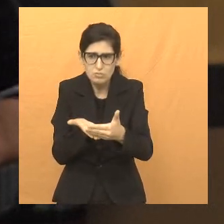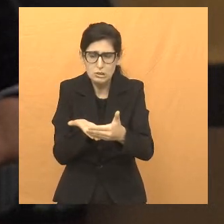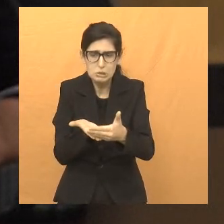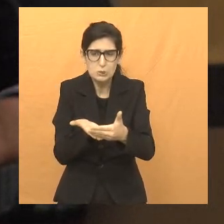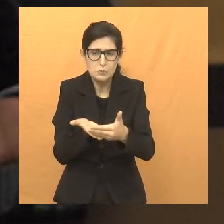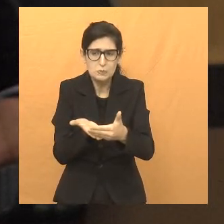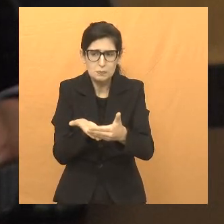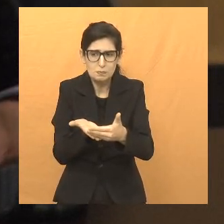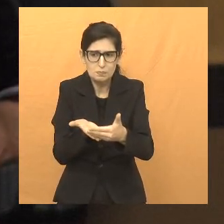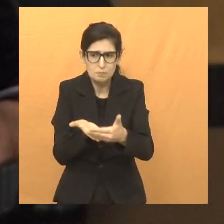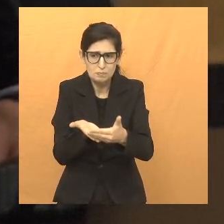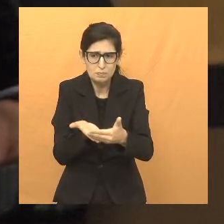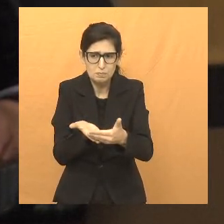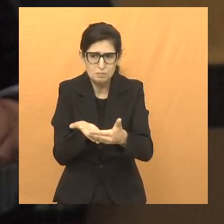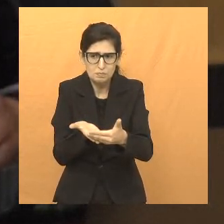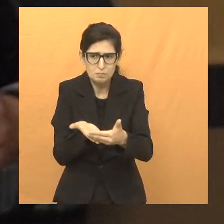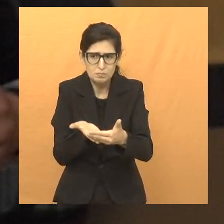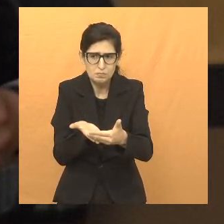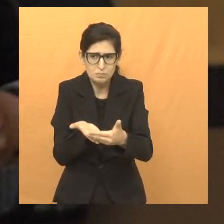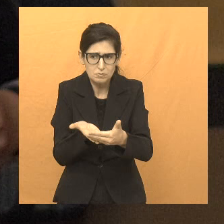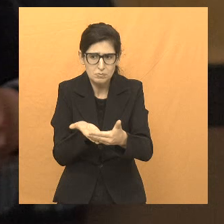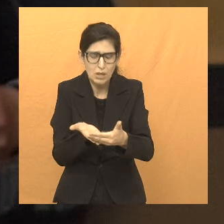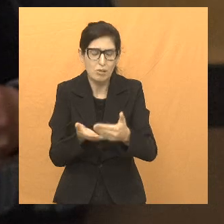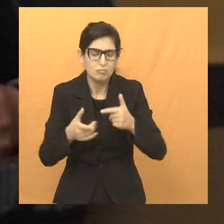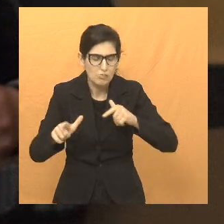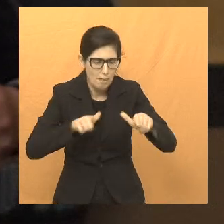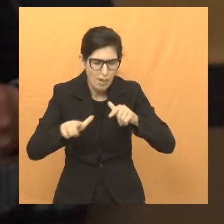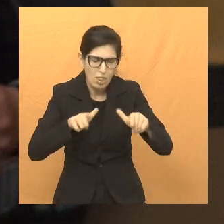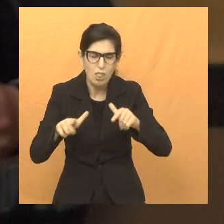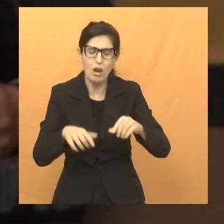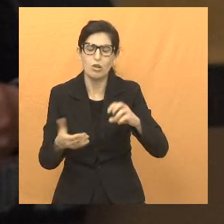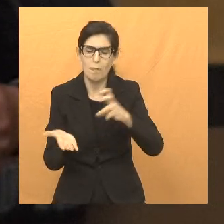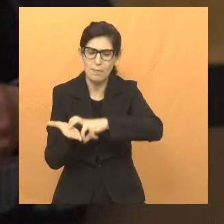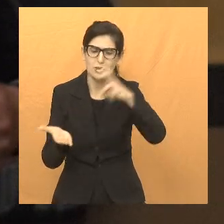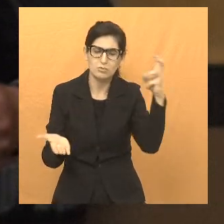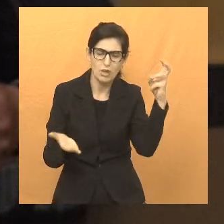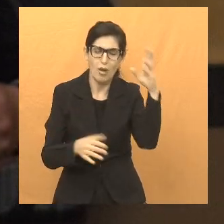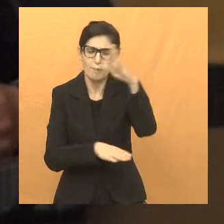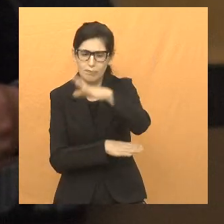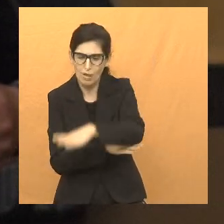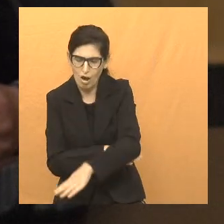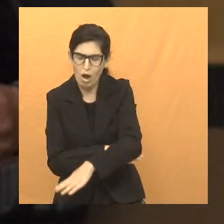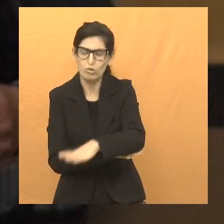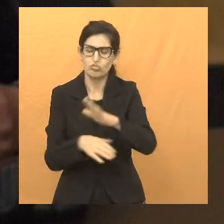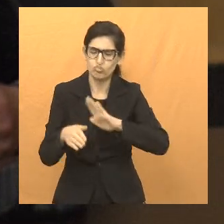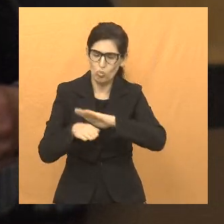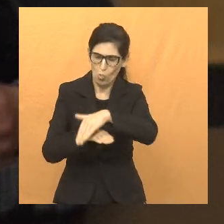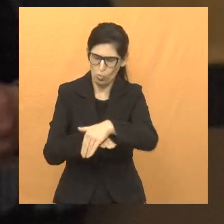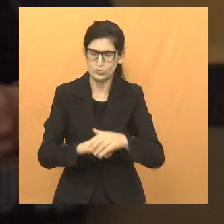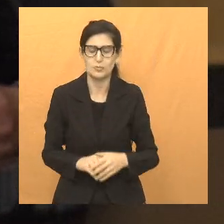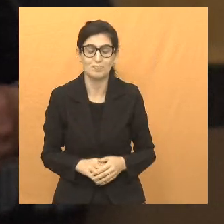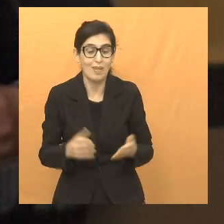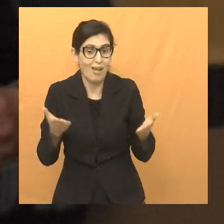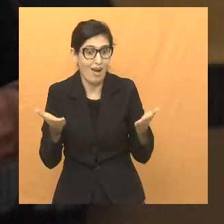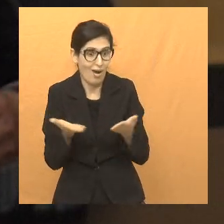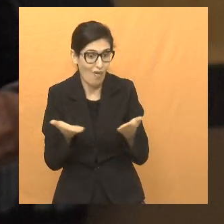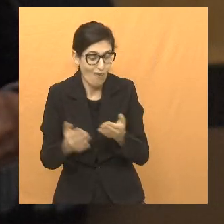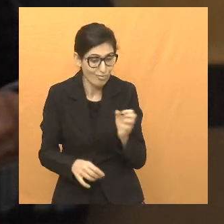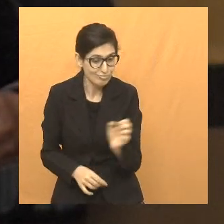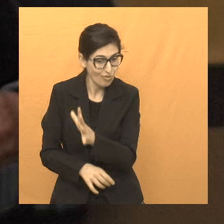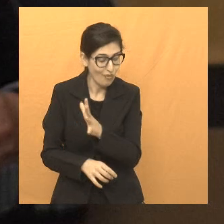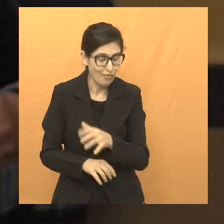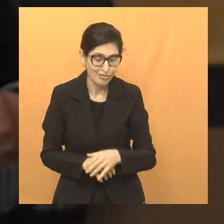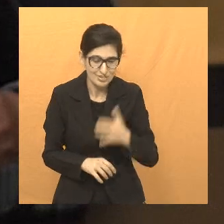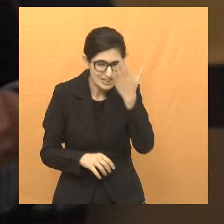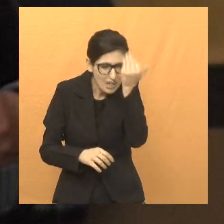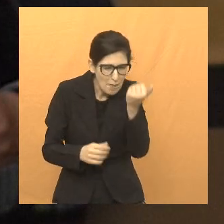assim, bastante intensidade e trabalhando o dia todo. E temos mais uma novidade, que aquele centro de imagem que